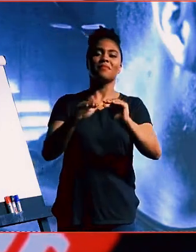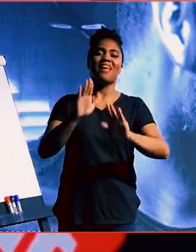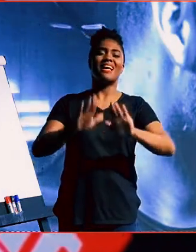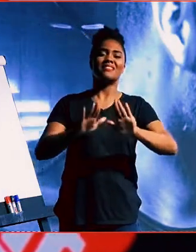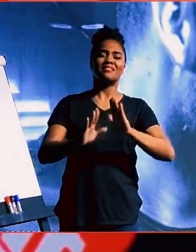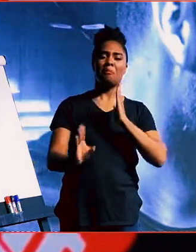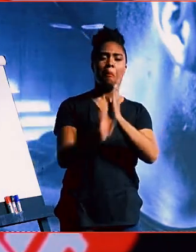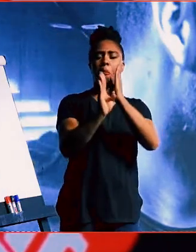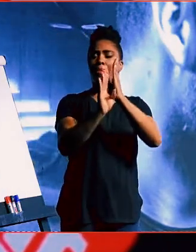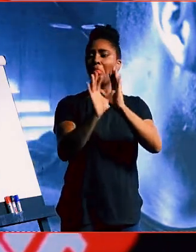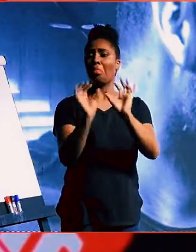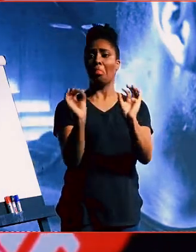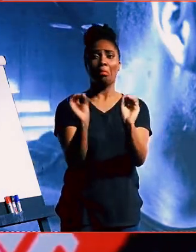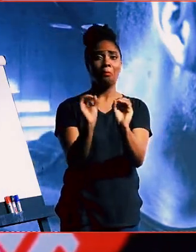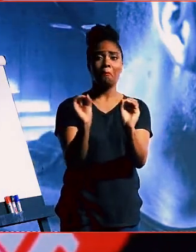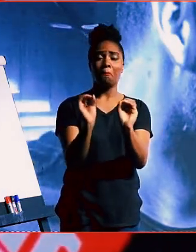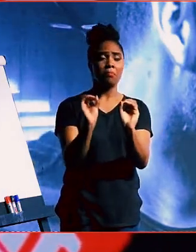descobertas ainda porque você não confiou você mesmo